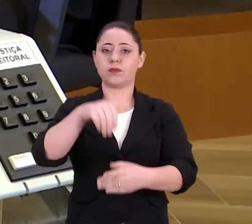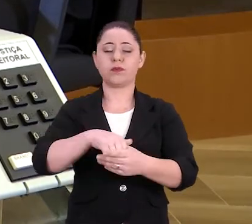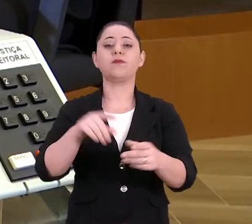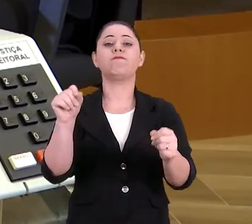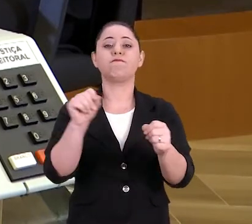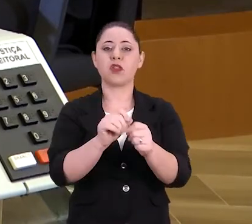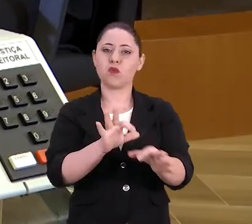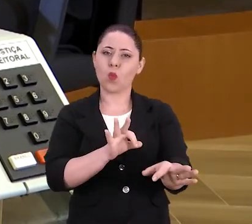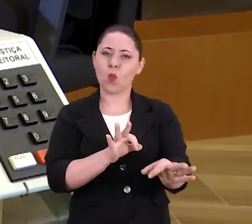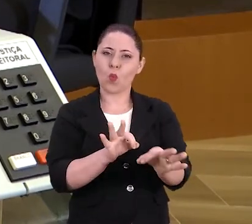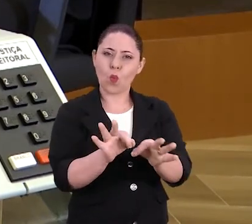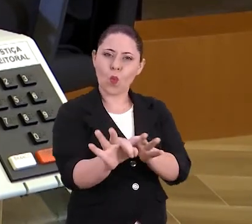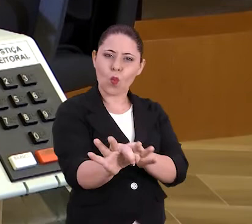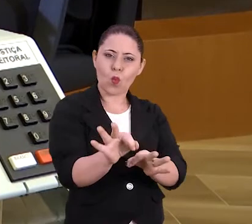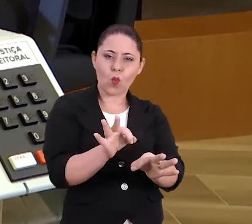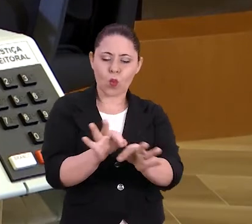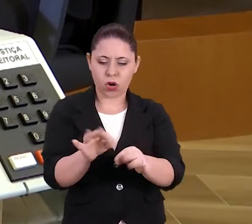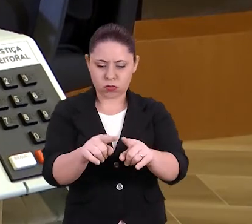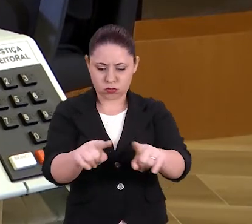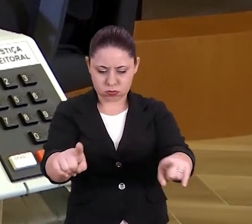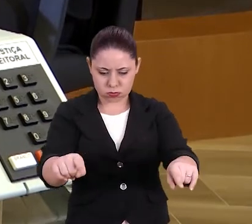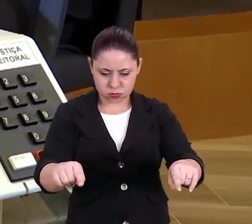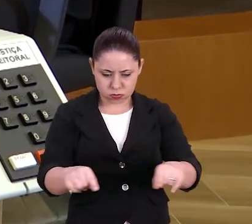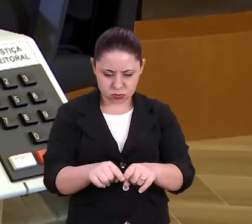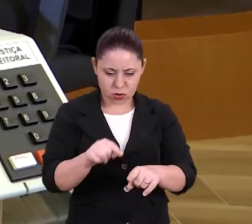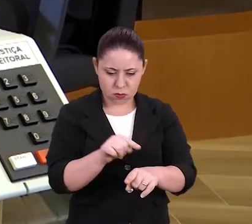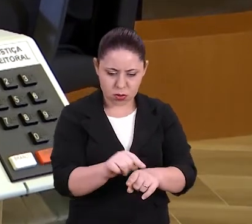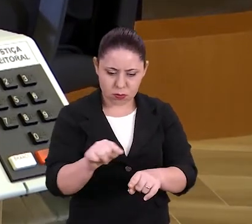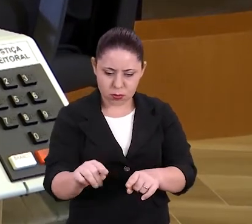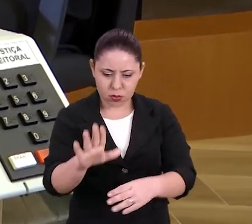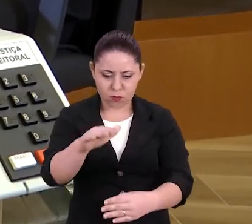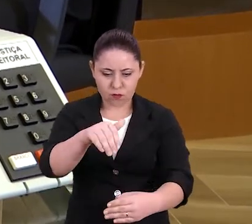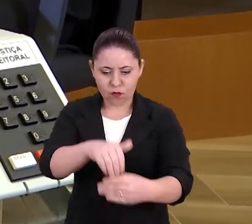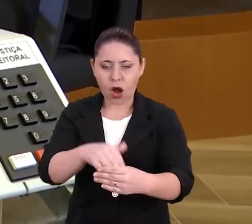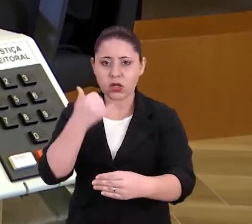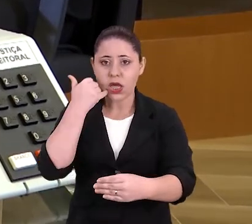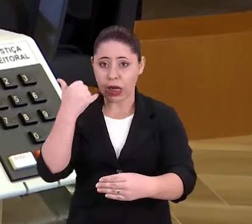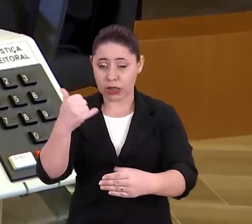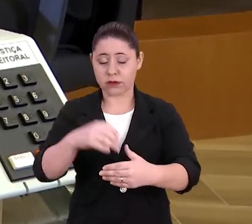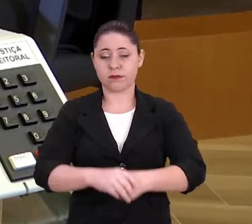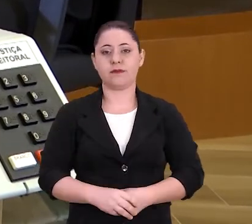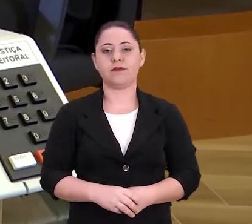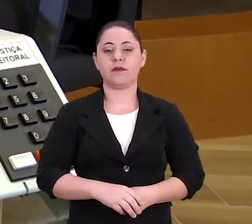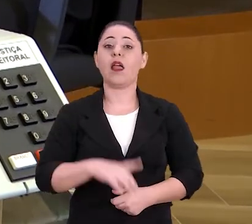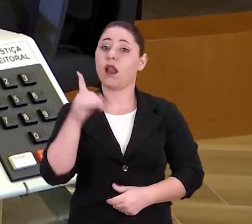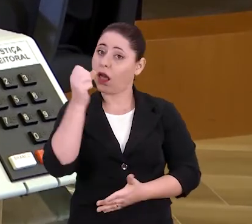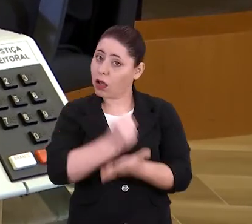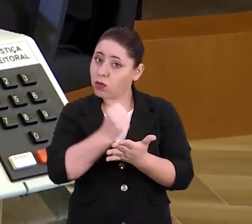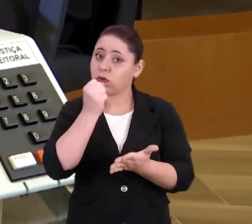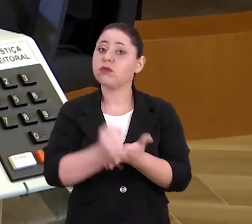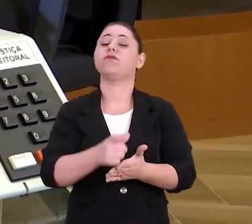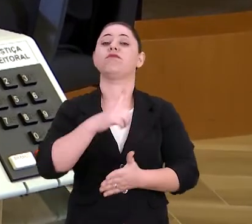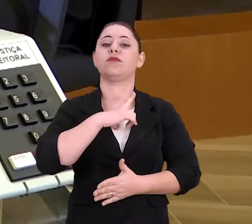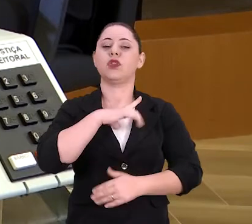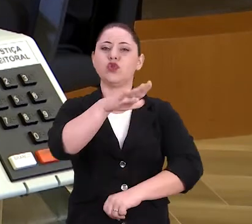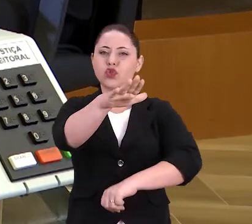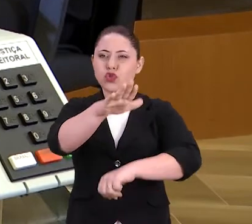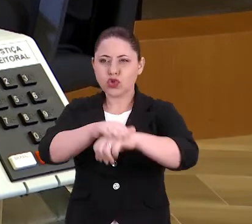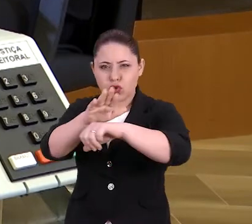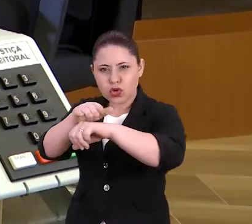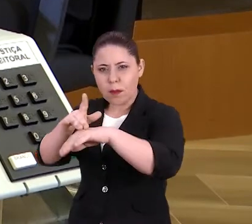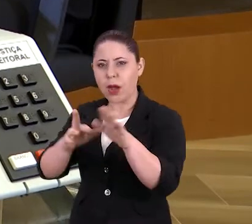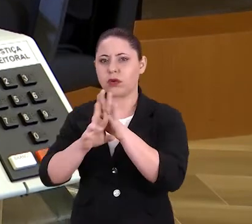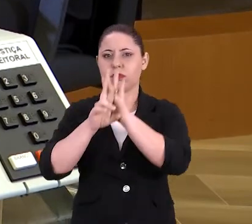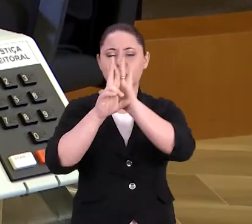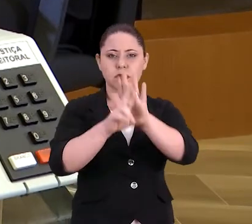é realizada a preparação das urnas eletrônicas, né? Lá no cartório também há uma convocação